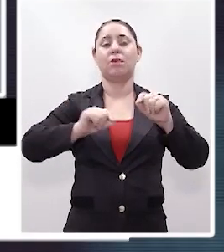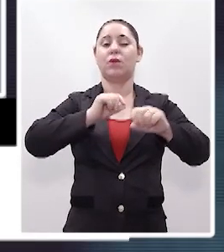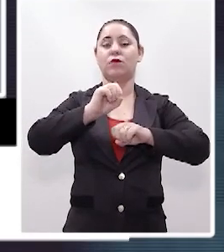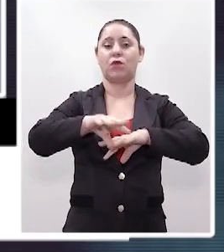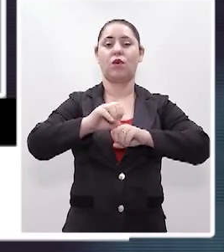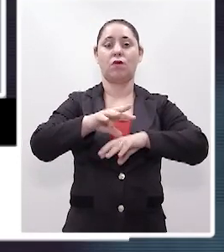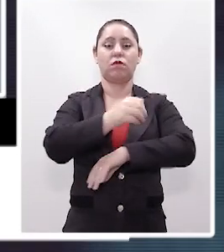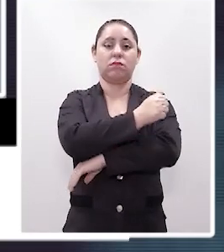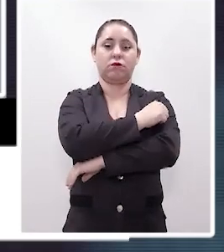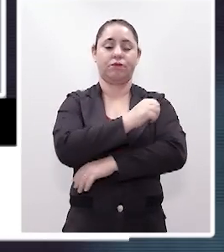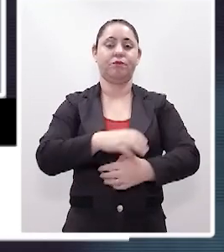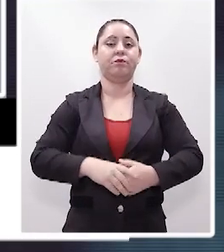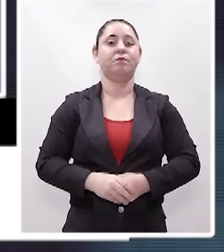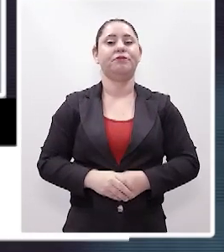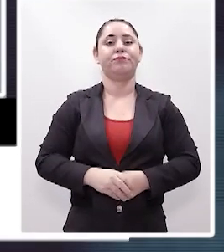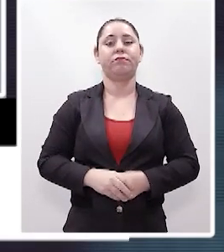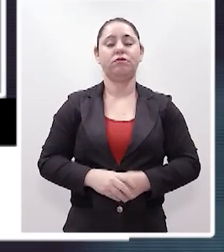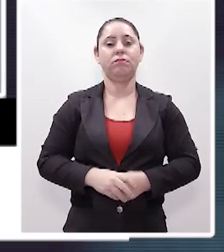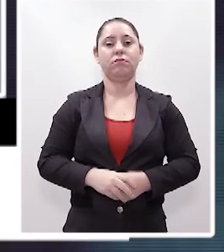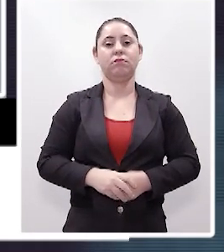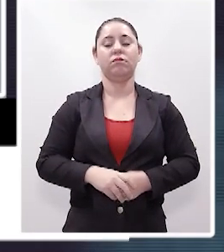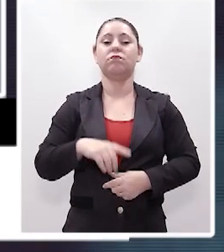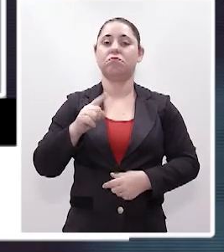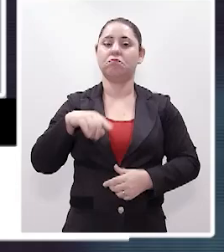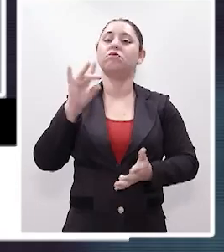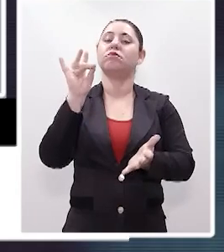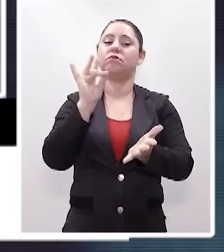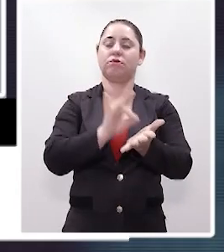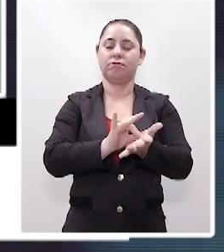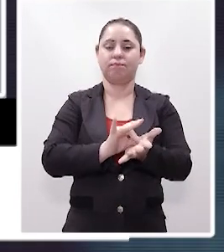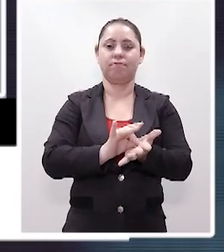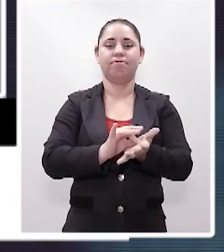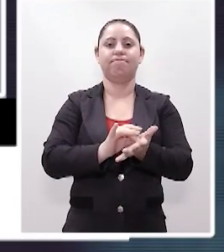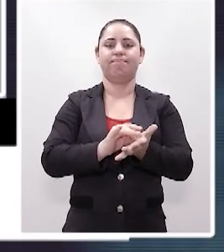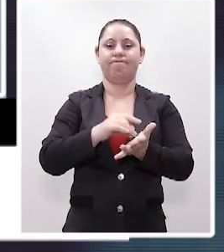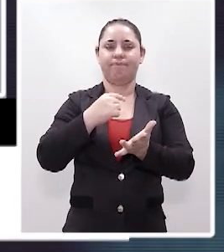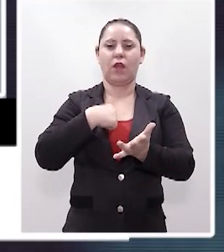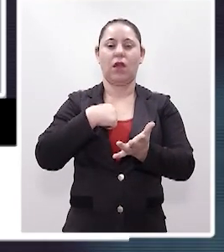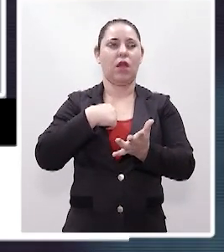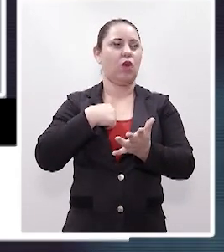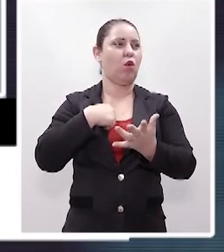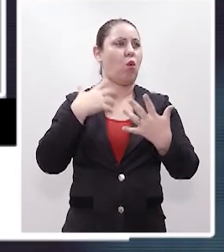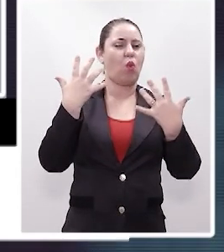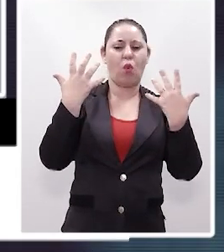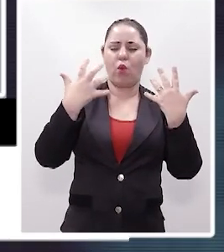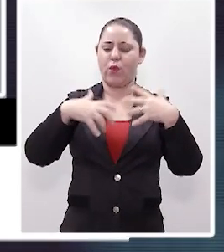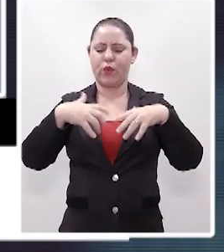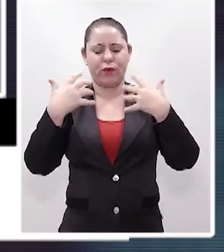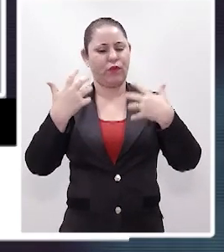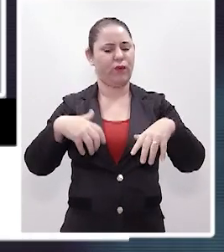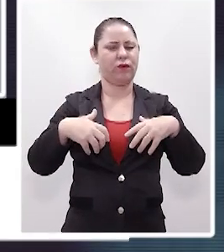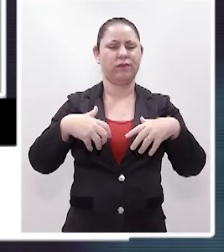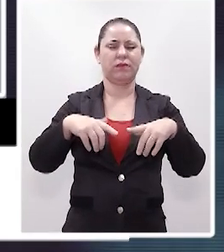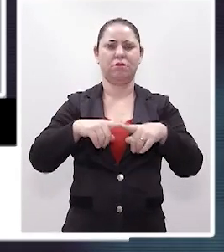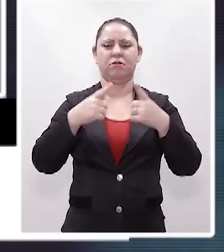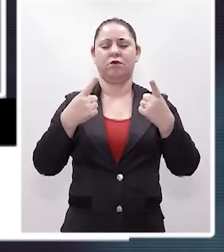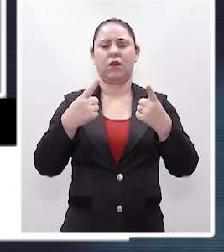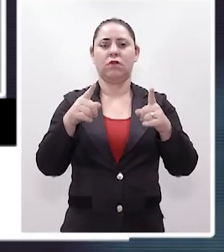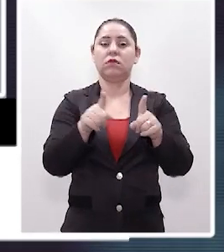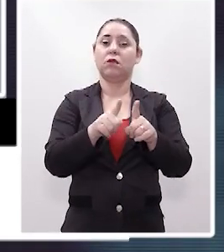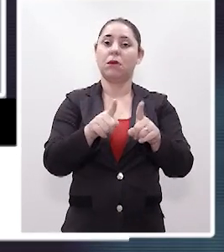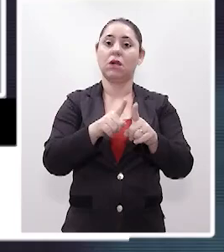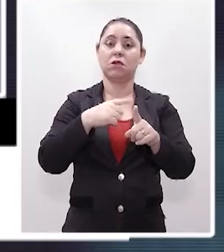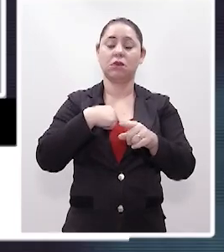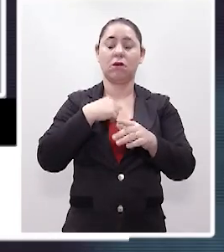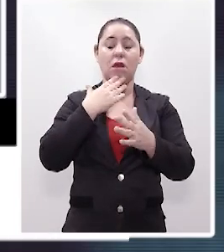com esses alunos, né? Então, eu realmente fiquei bem perdida, mas ao mesmo tempo